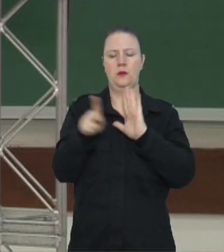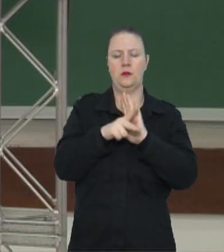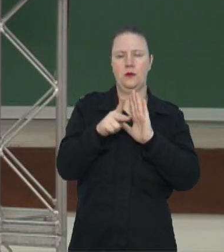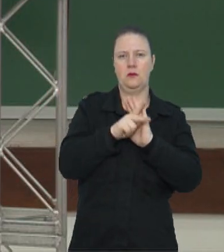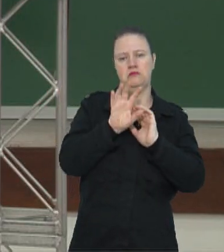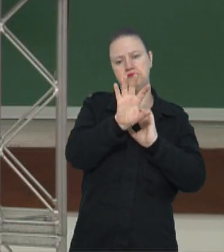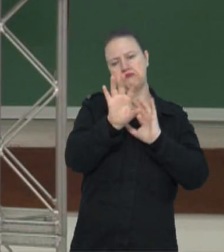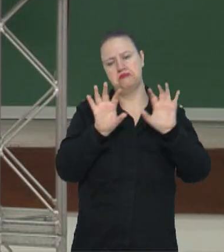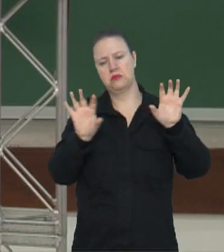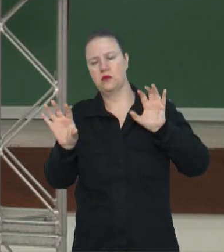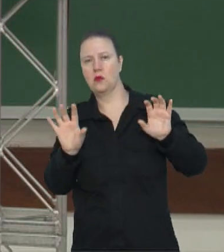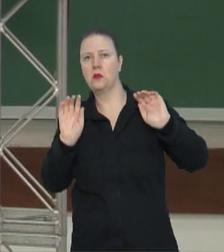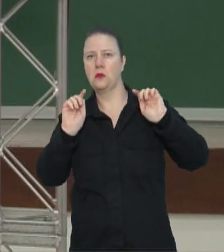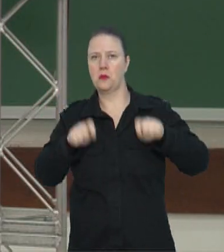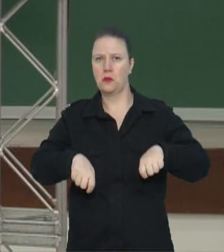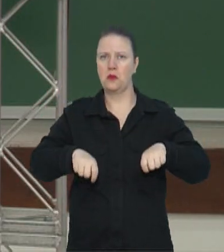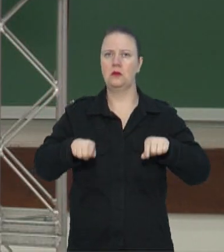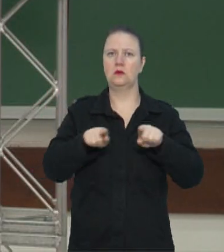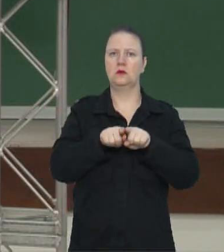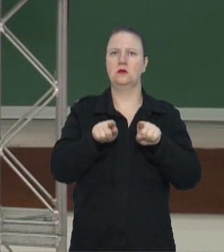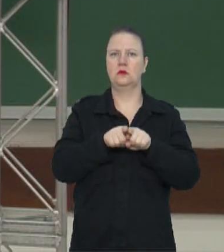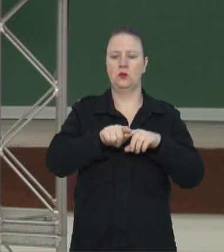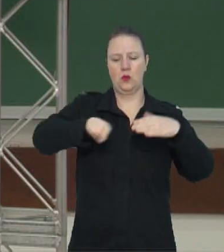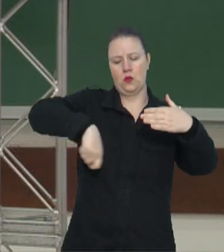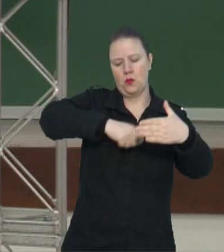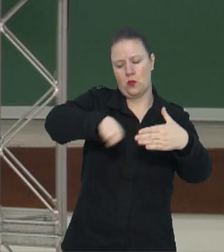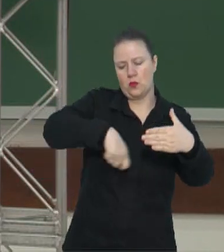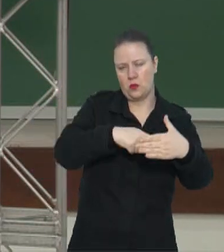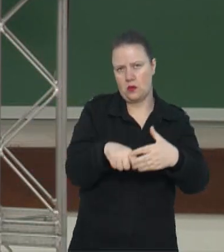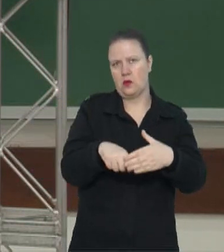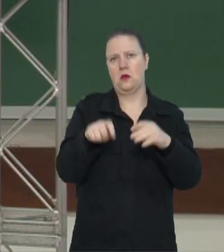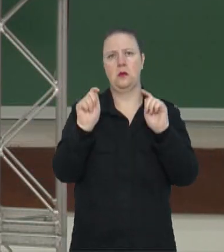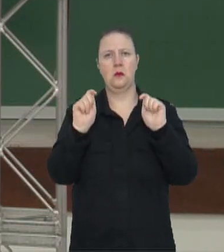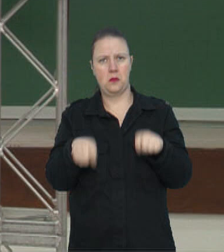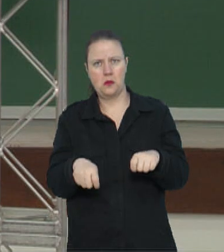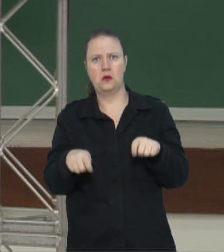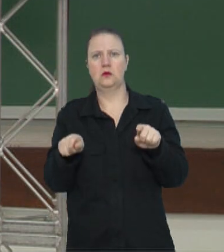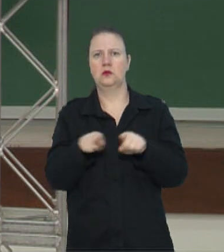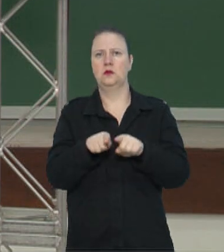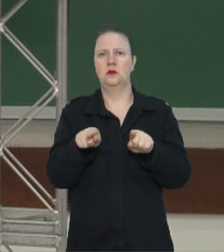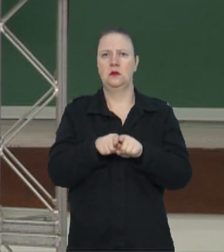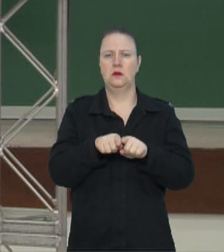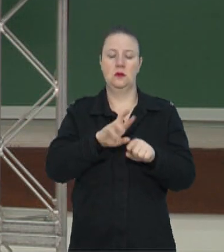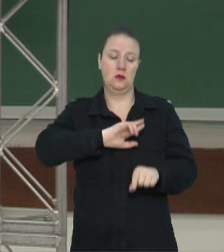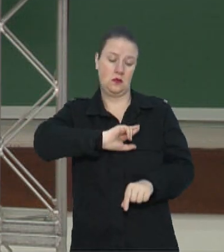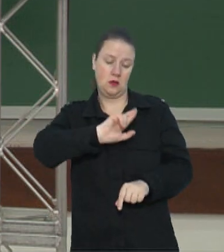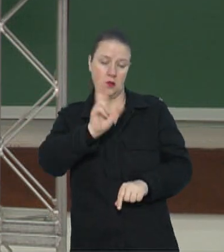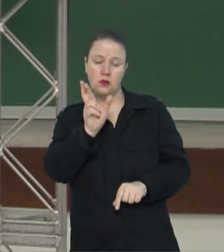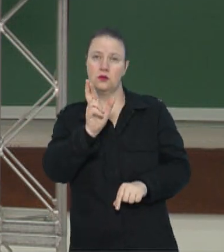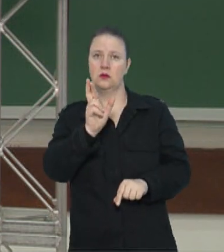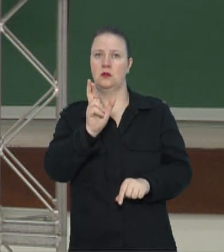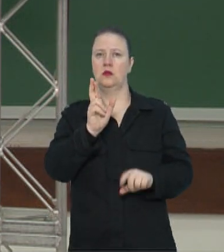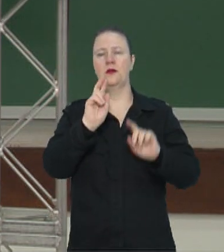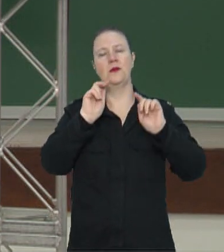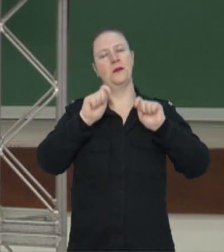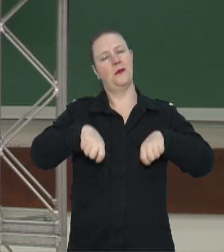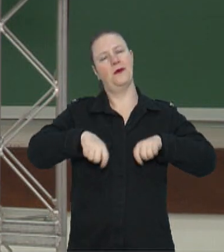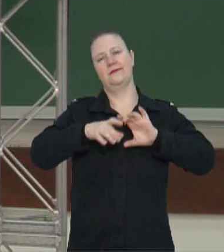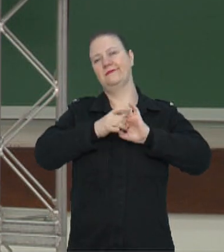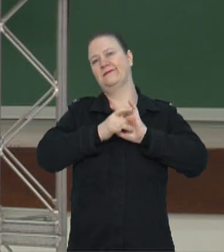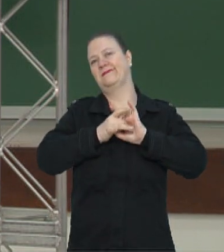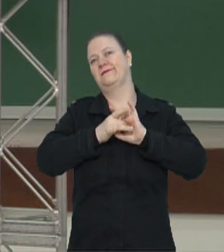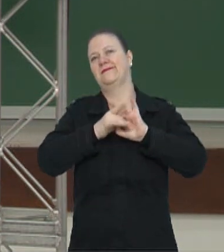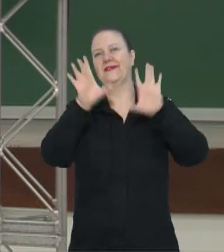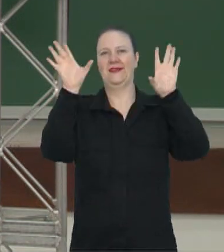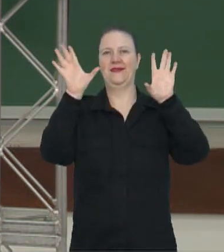região de vocês, pode ser uma culinária, um prato típico, ou da religiosidade, enfim. Aí vocês definem aí